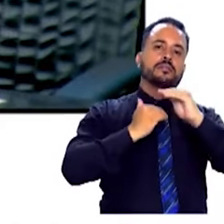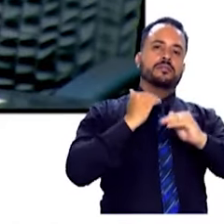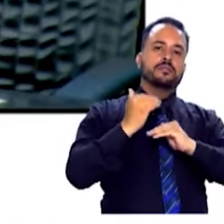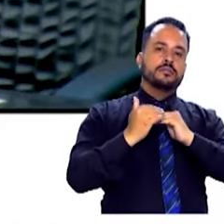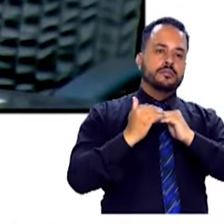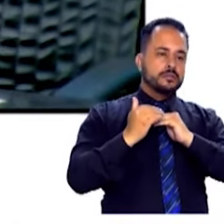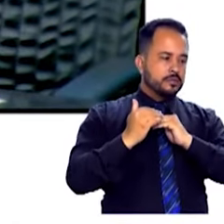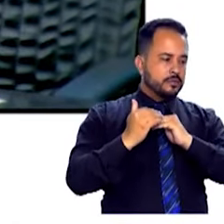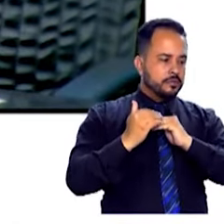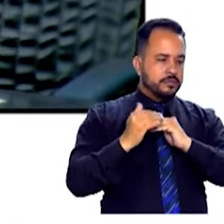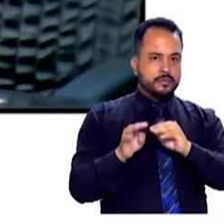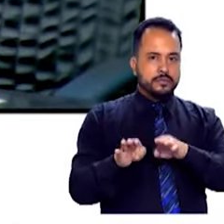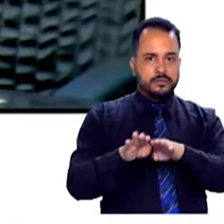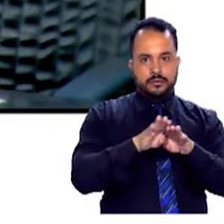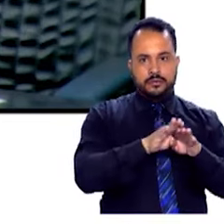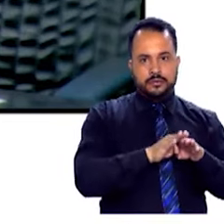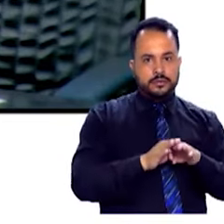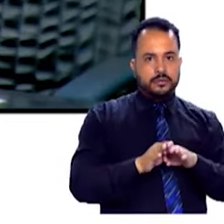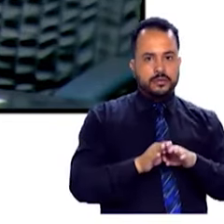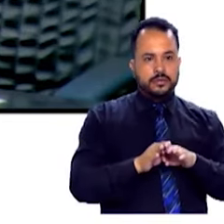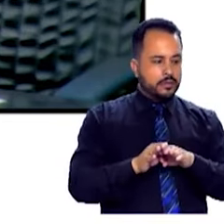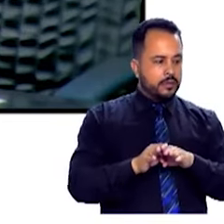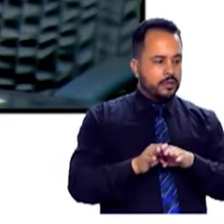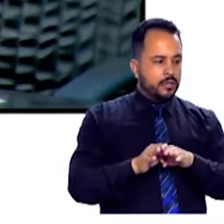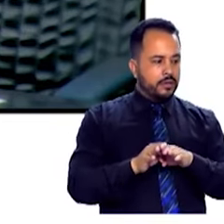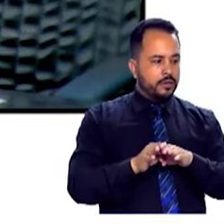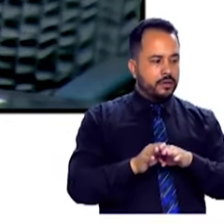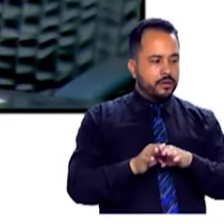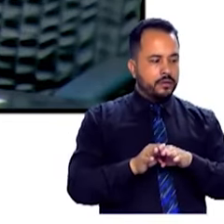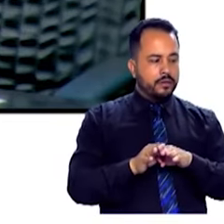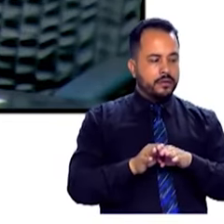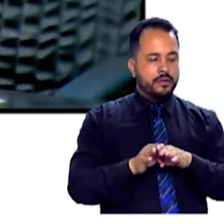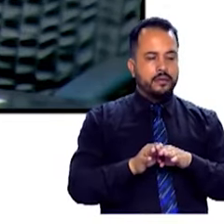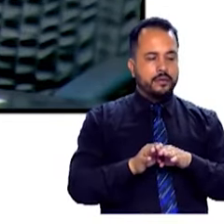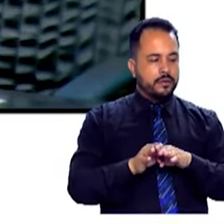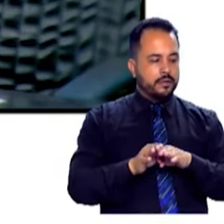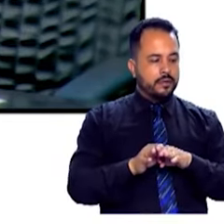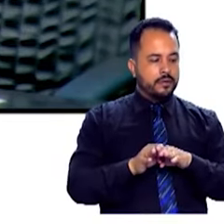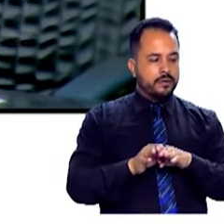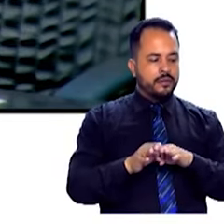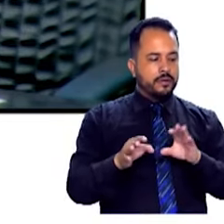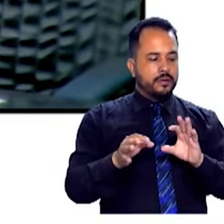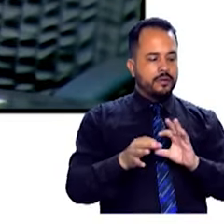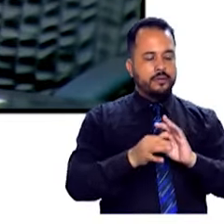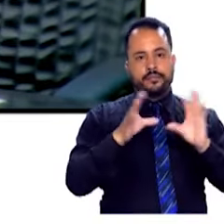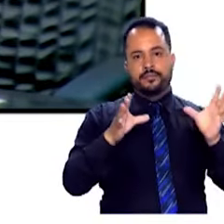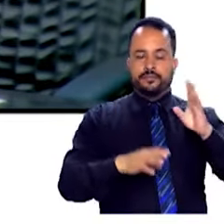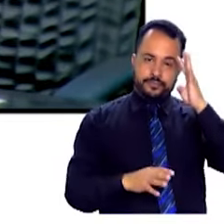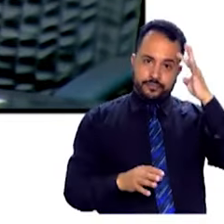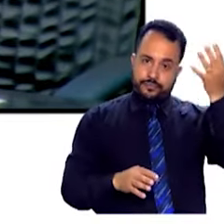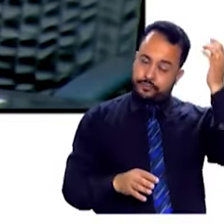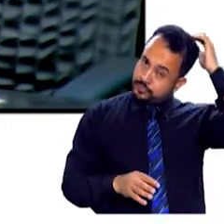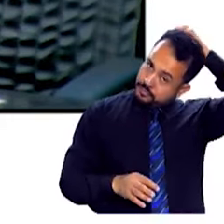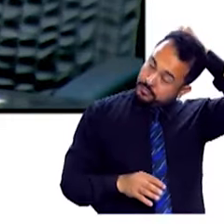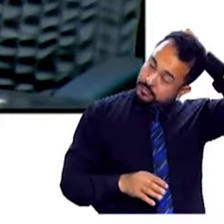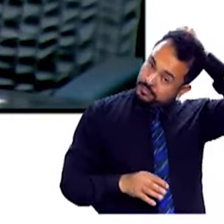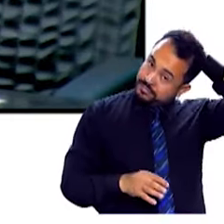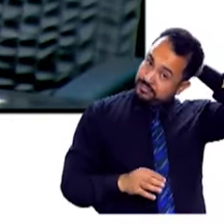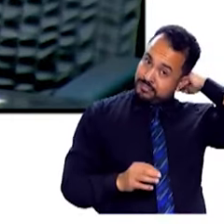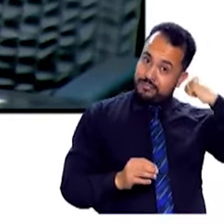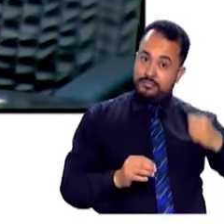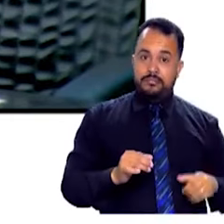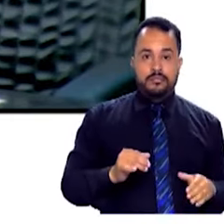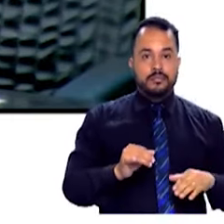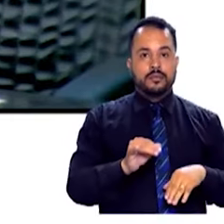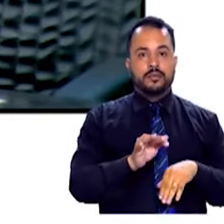jurisprudencial ou seja uma cláusula extremamente aberta com uma discricionariedade eh formalmente reconhecida